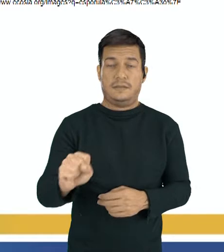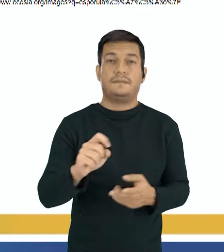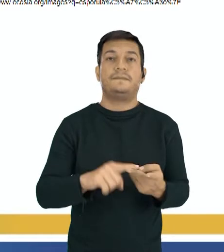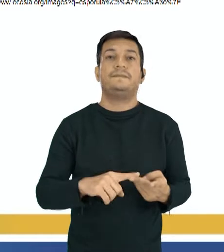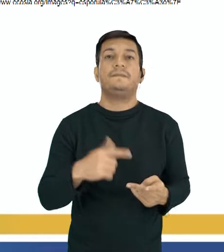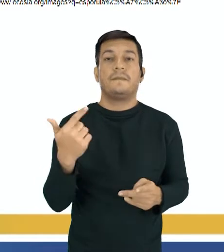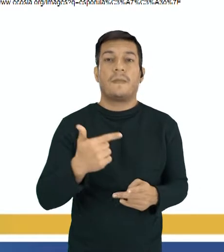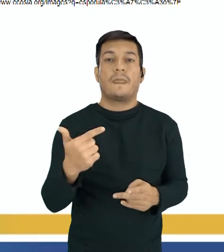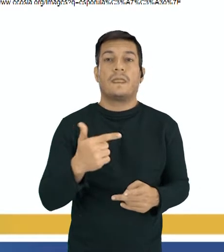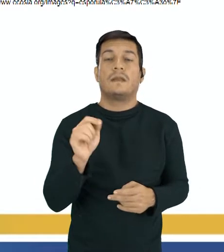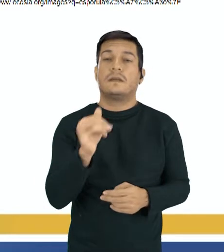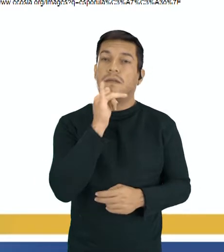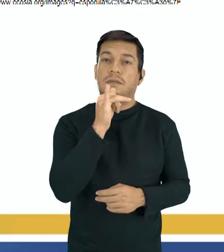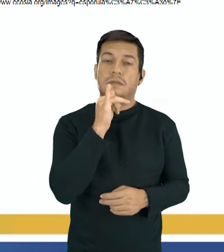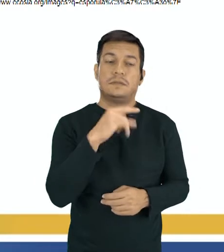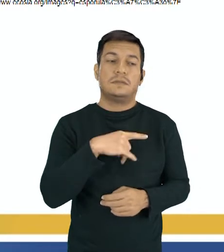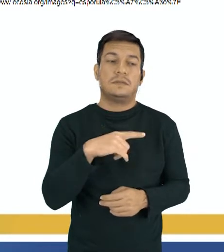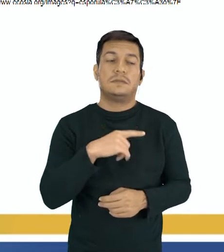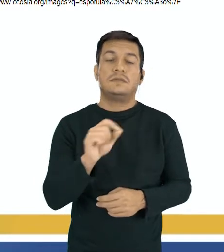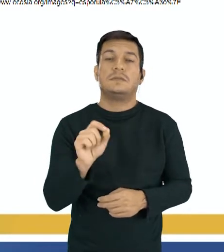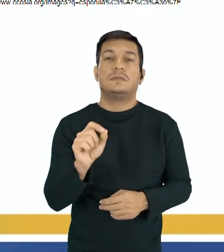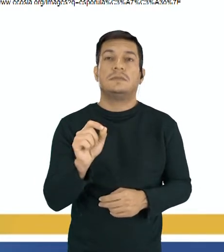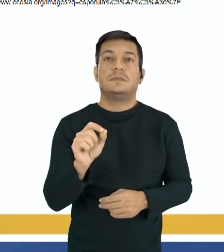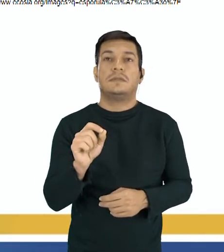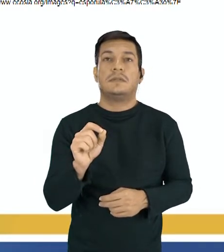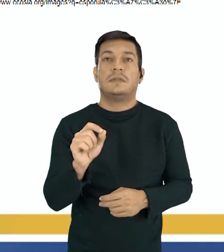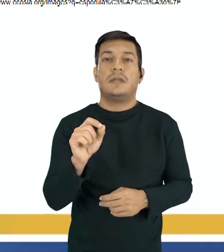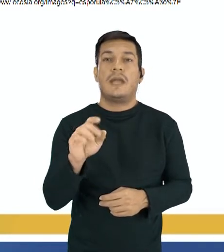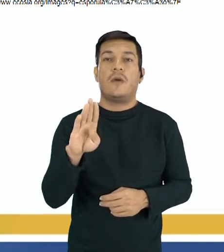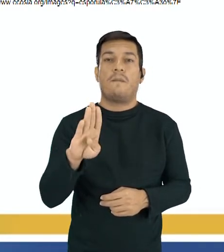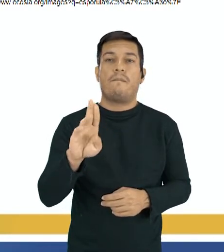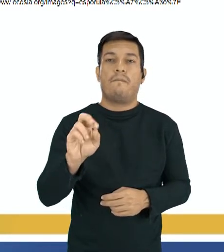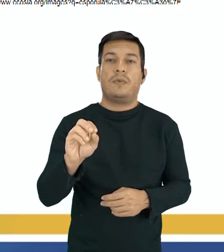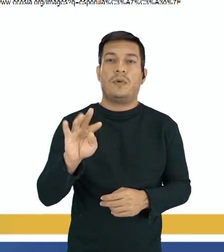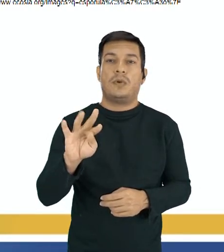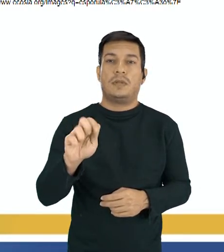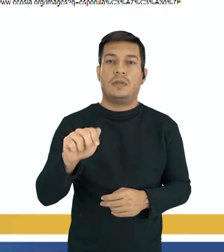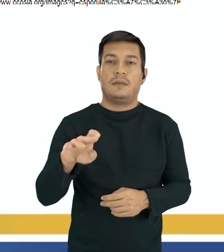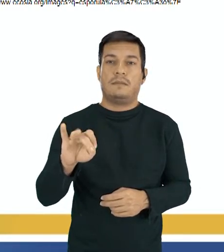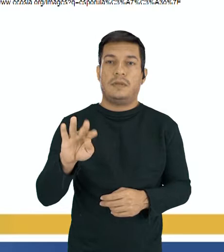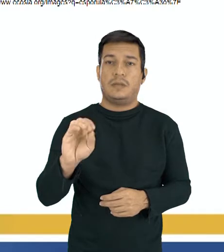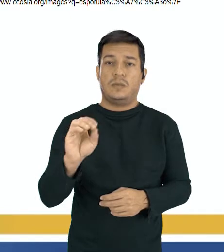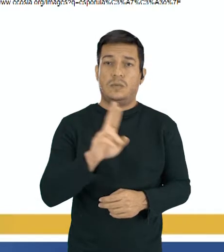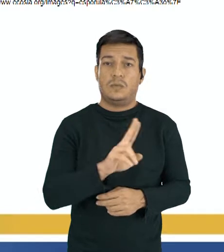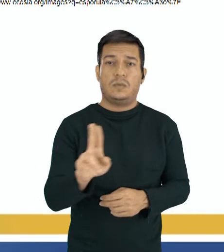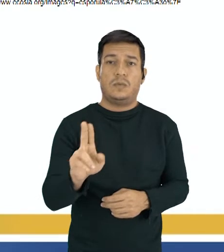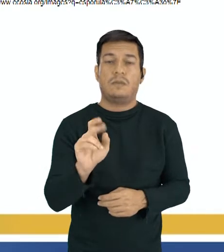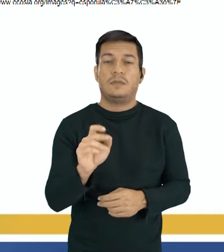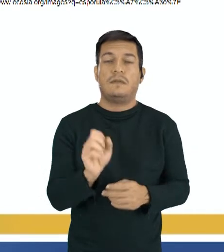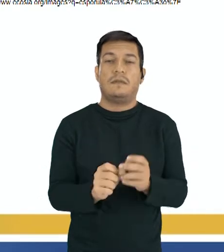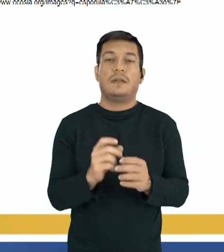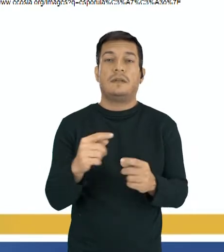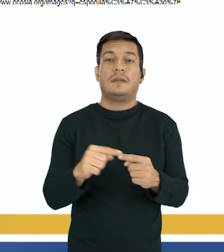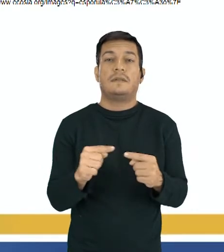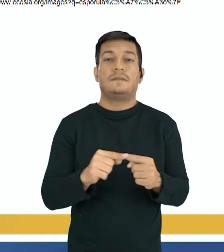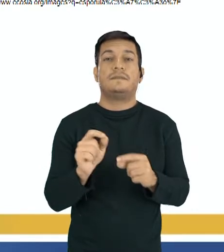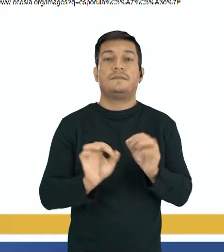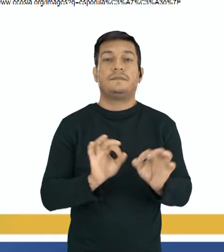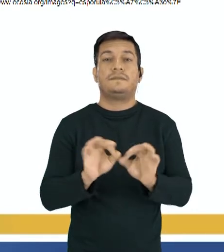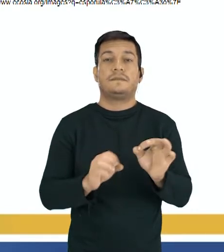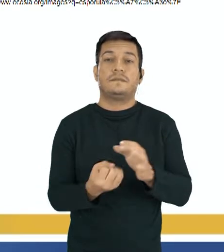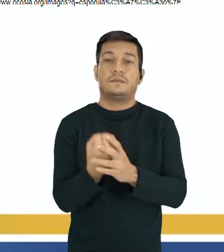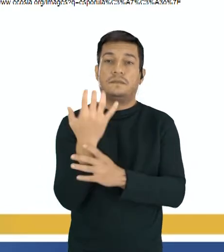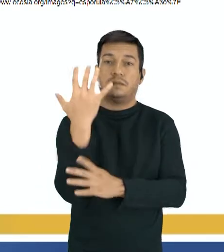O segundo exemplo que a gente tem de reprodução assexuada é o brotamento. Como o nome já diz, o brotamento está relacionado com a formação